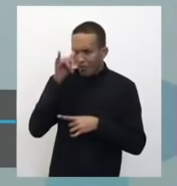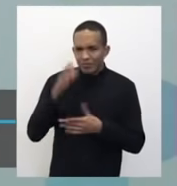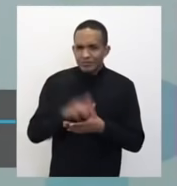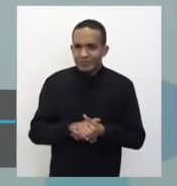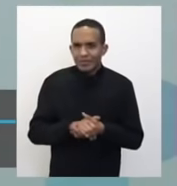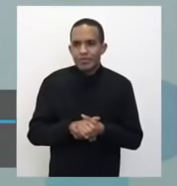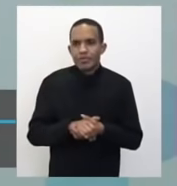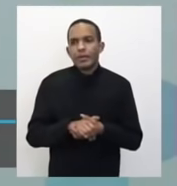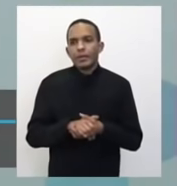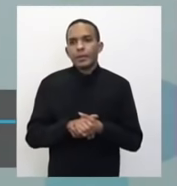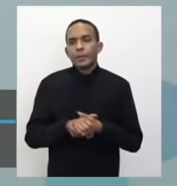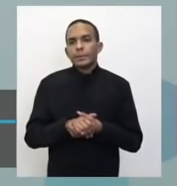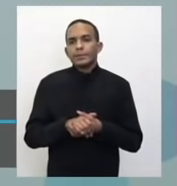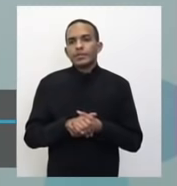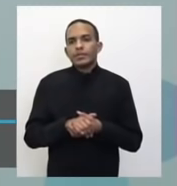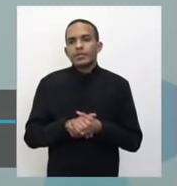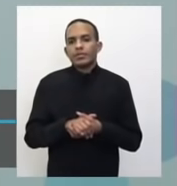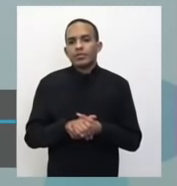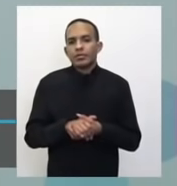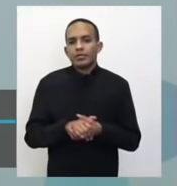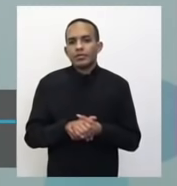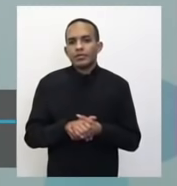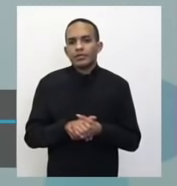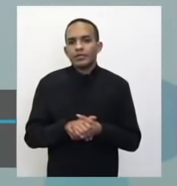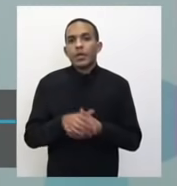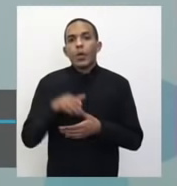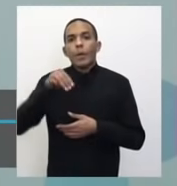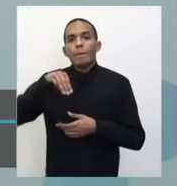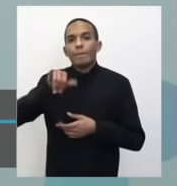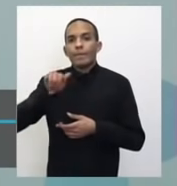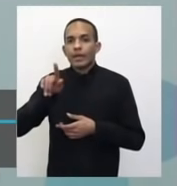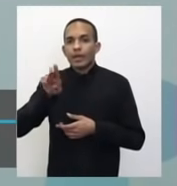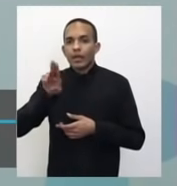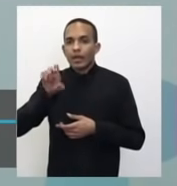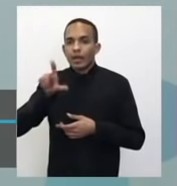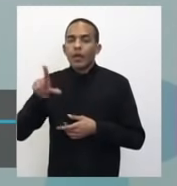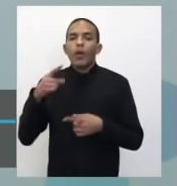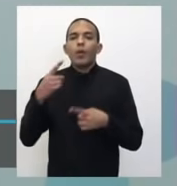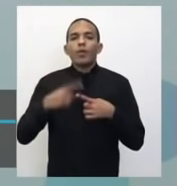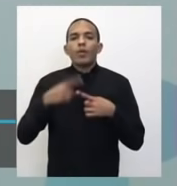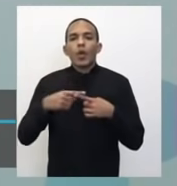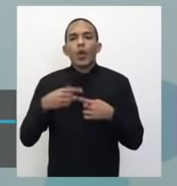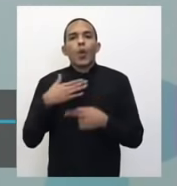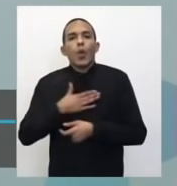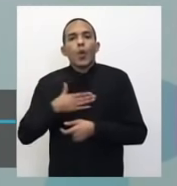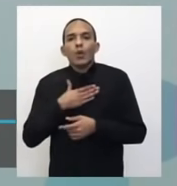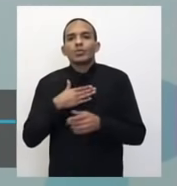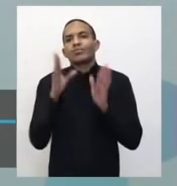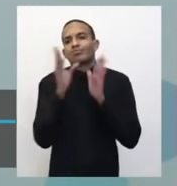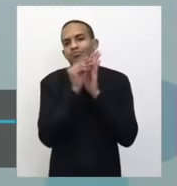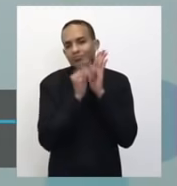isso. E o Miguel também achou que é por gostar do conteúdo.